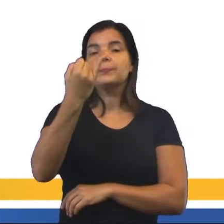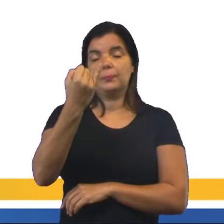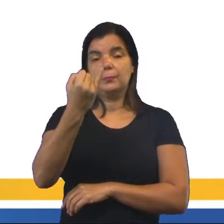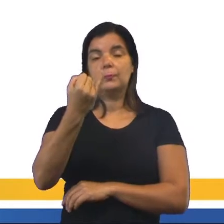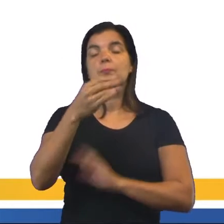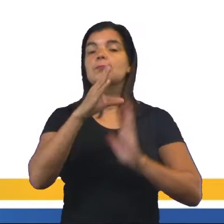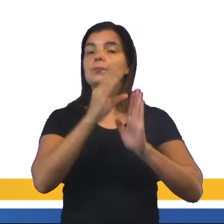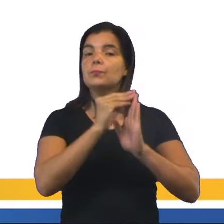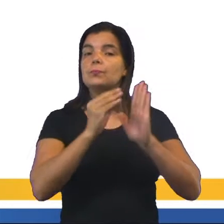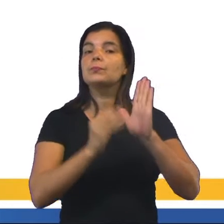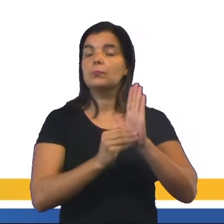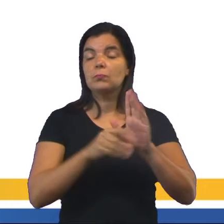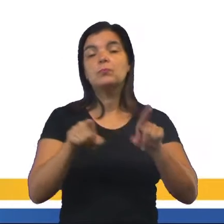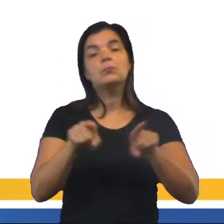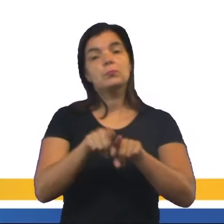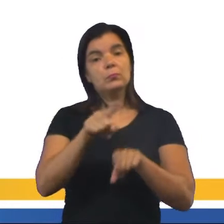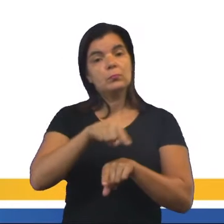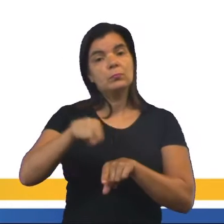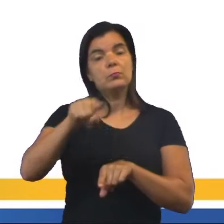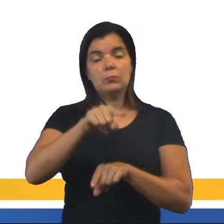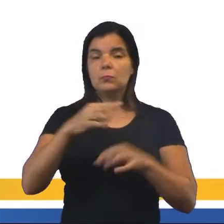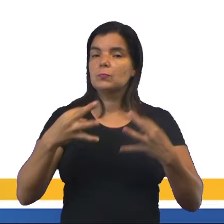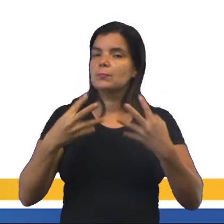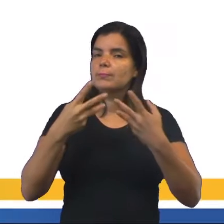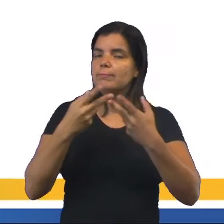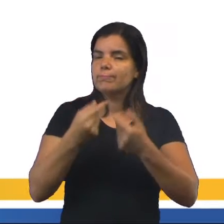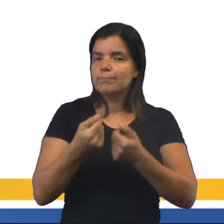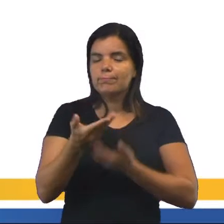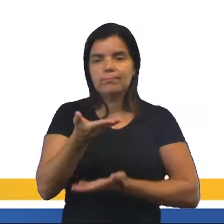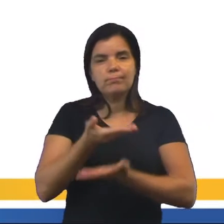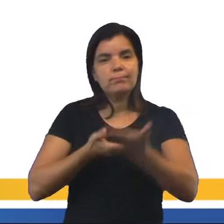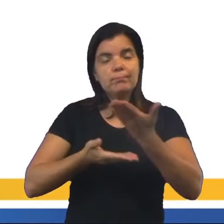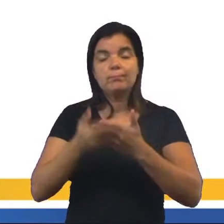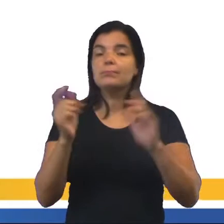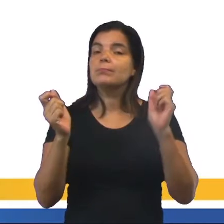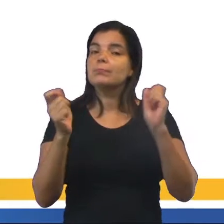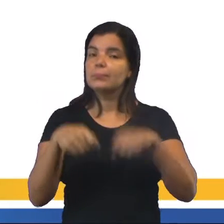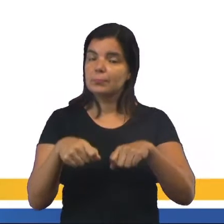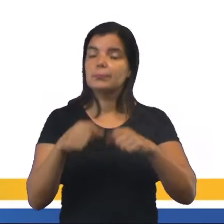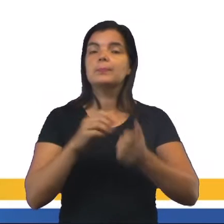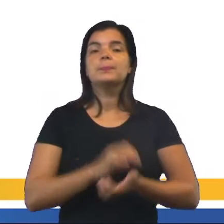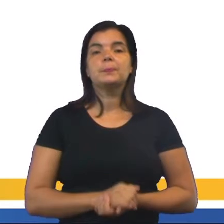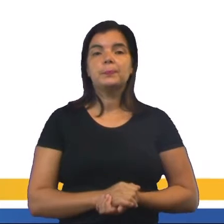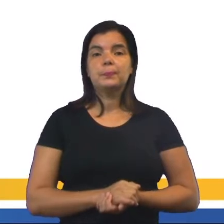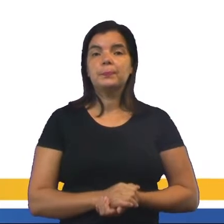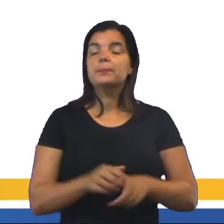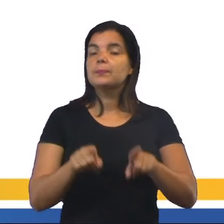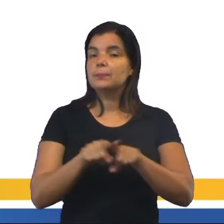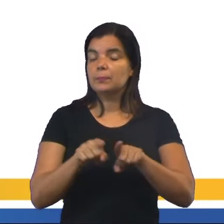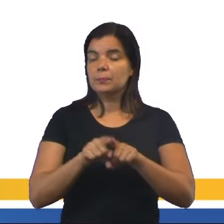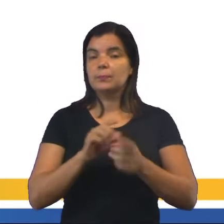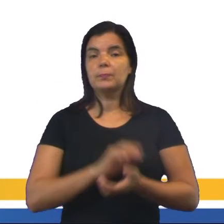matéria e permitirá que você faça todas as associações possíveis